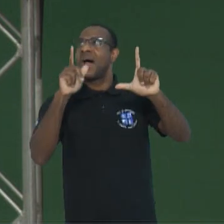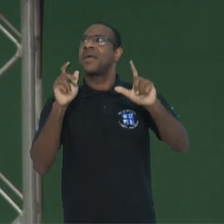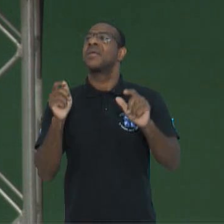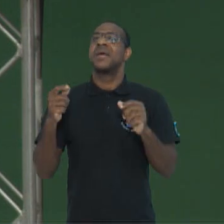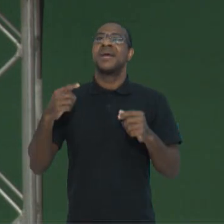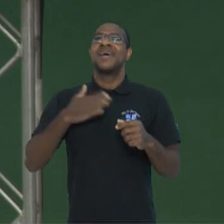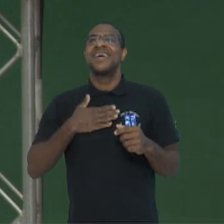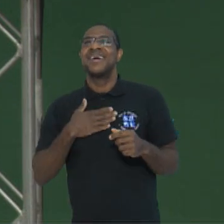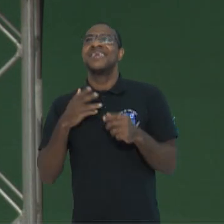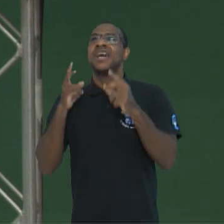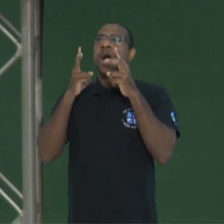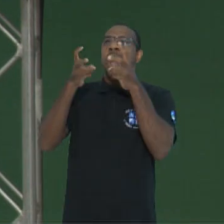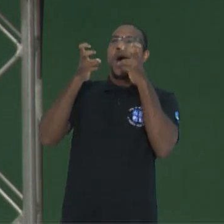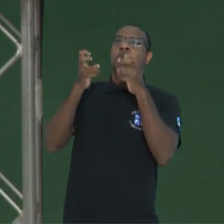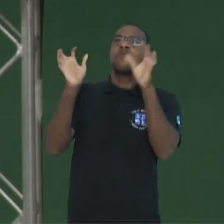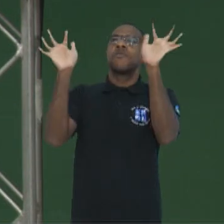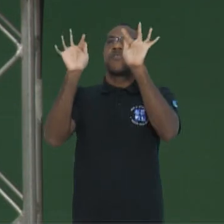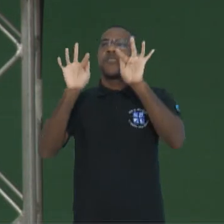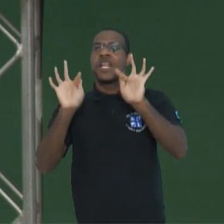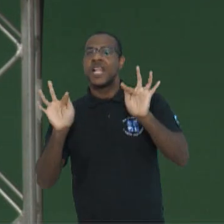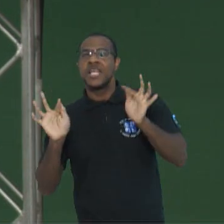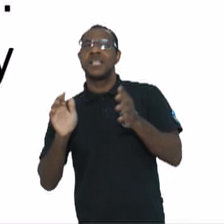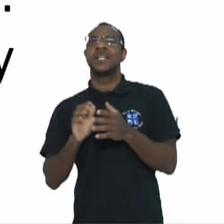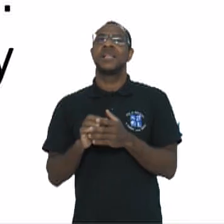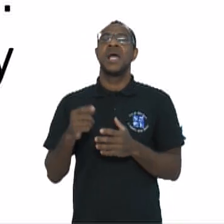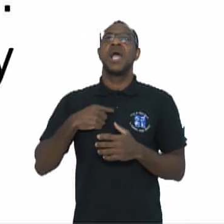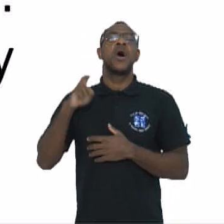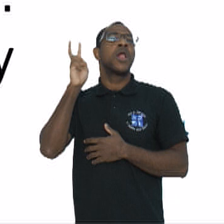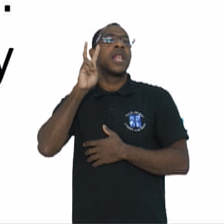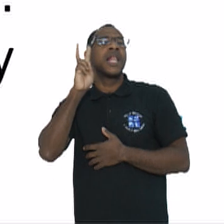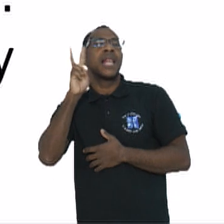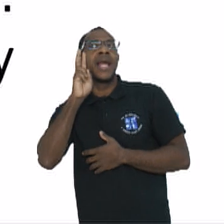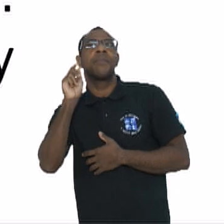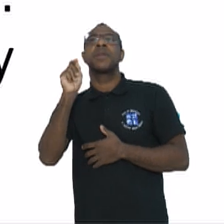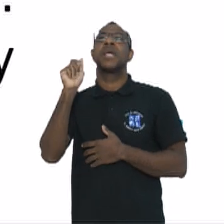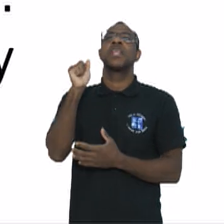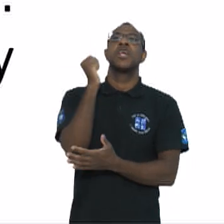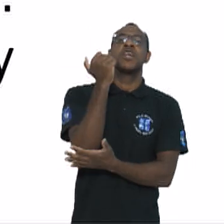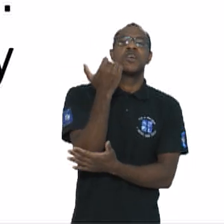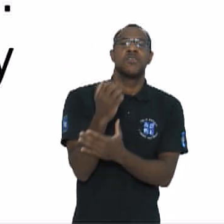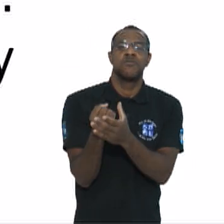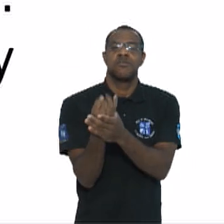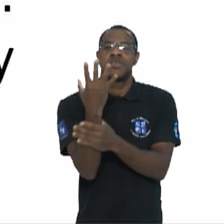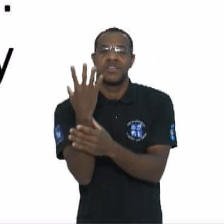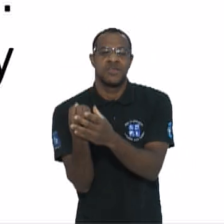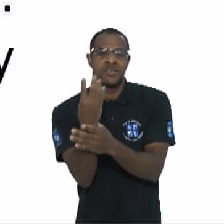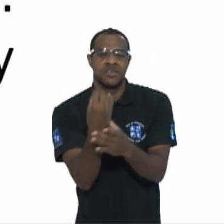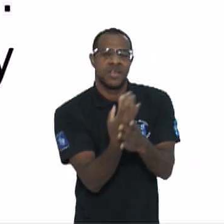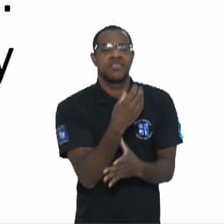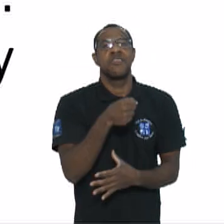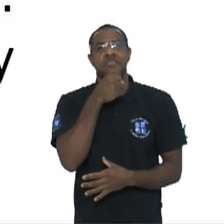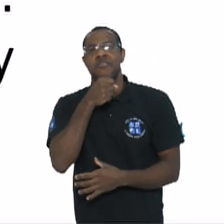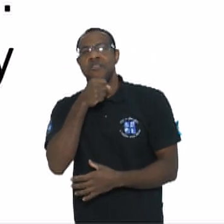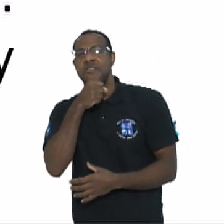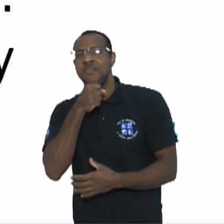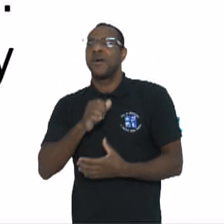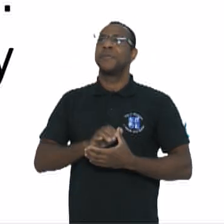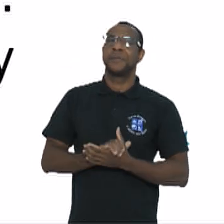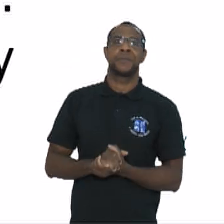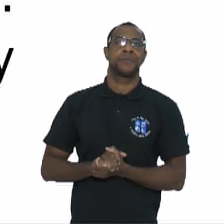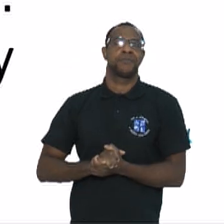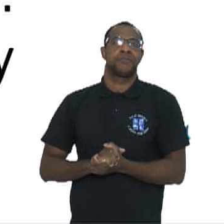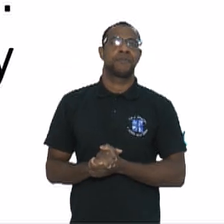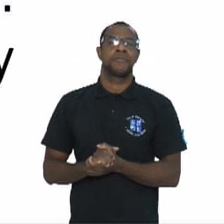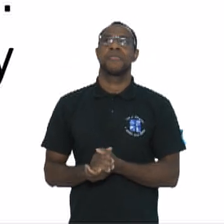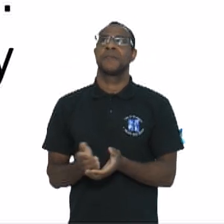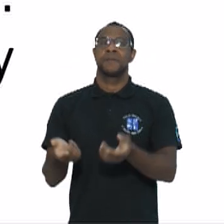avó. Né? Nós temos também: the painting, Os Retirantes, make us sad and anxious, remind